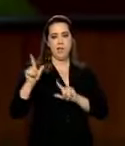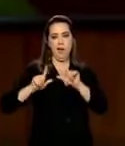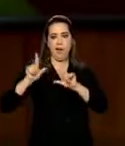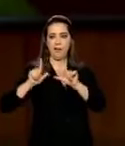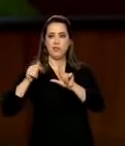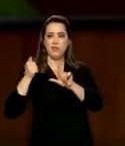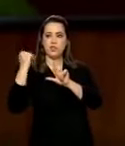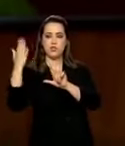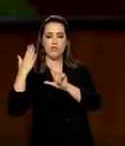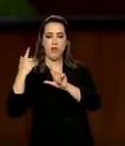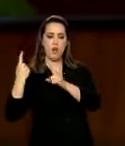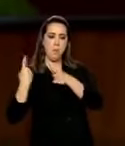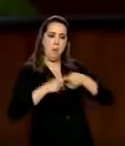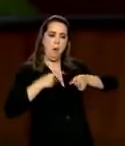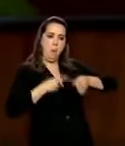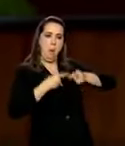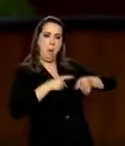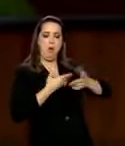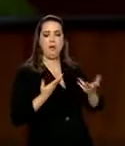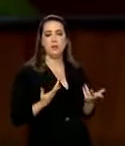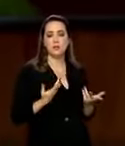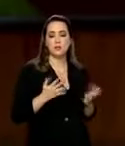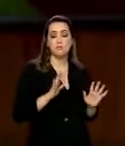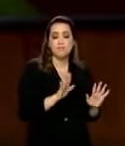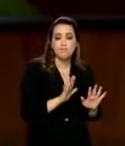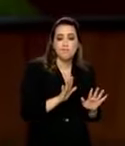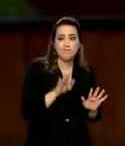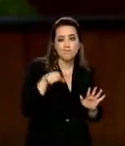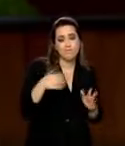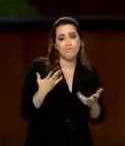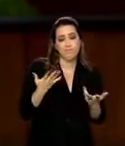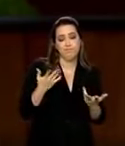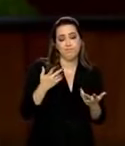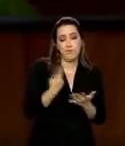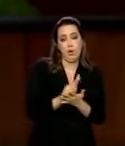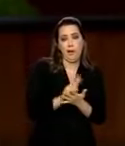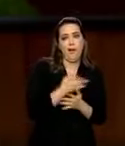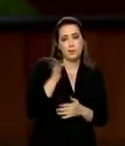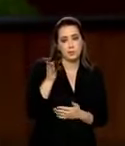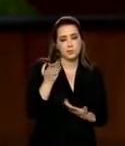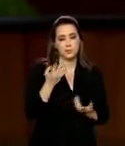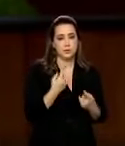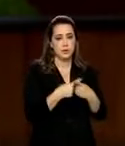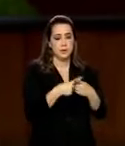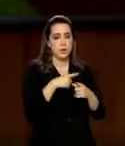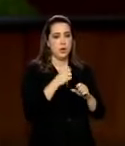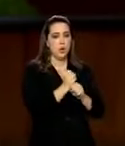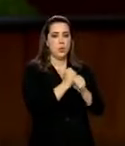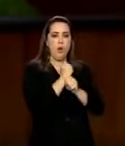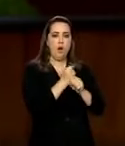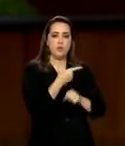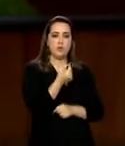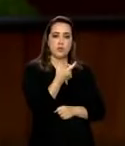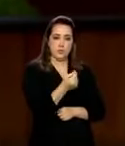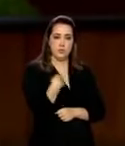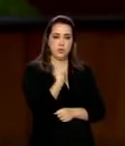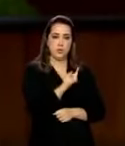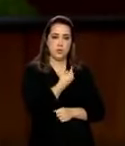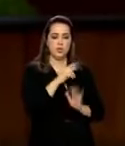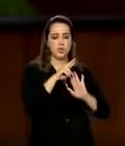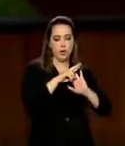covarde. Né? Nós tentamos, no final de 2020, aprovar um projeto de